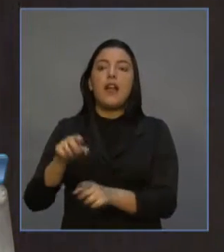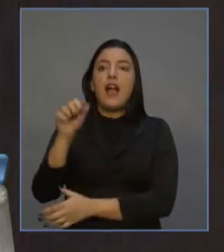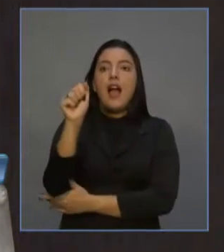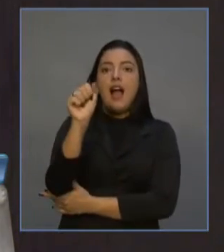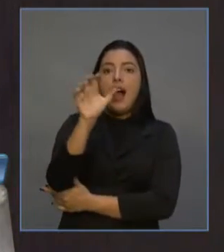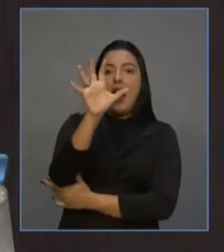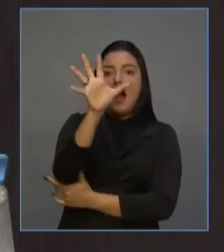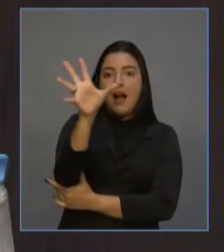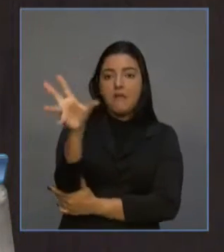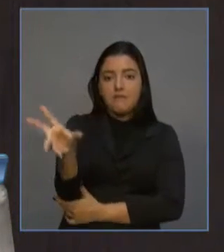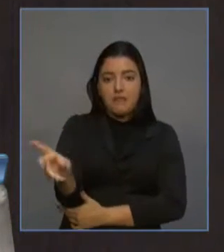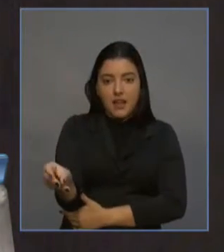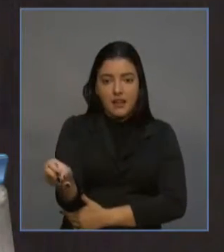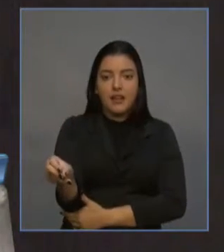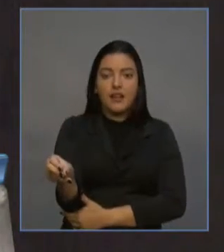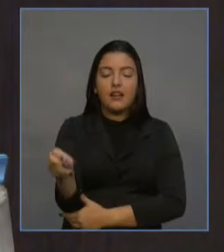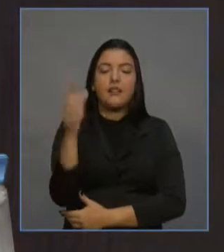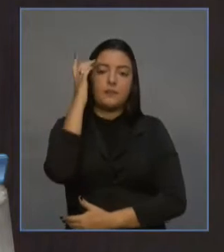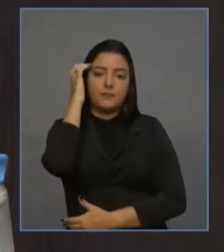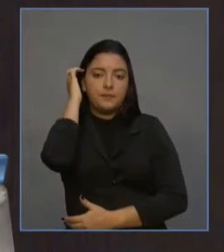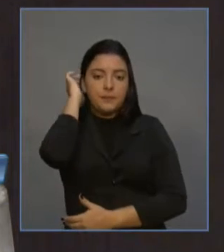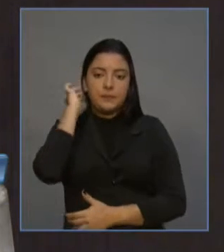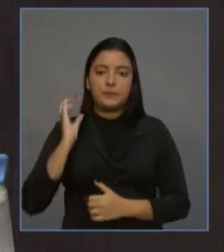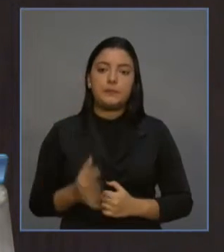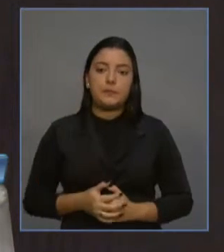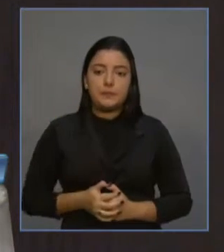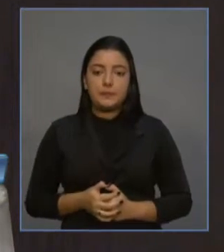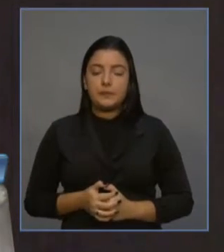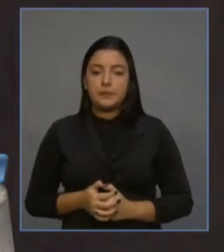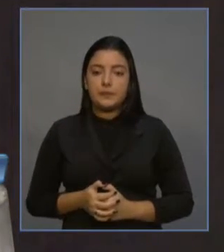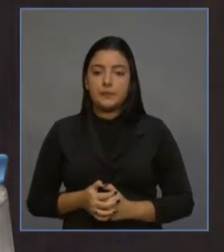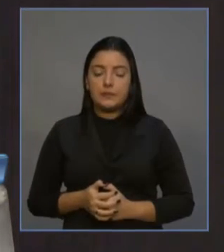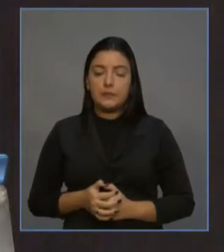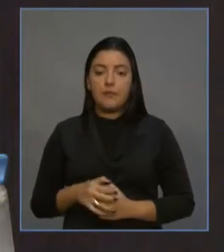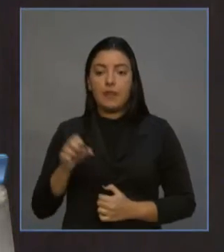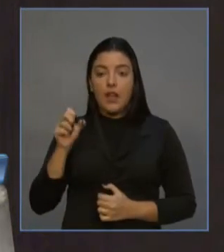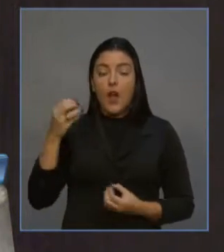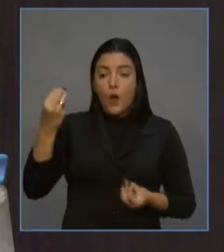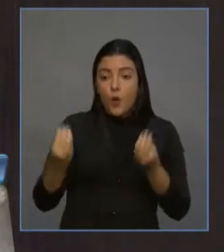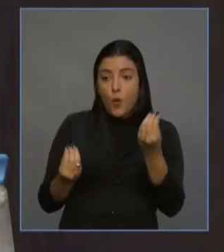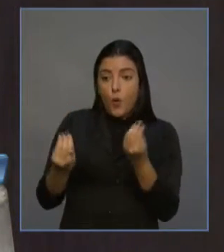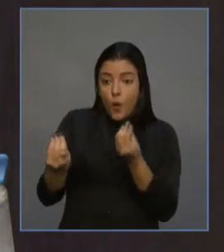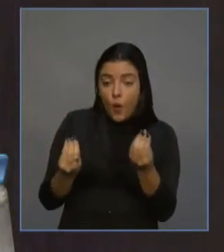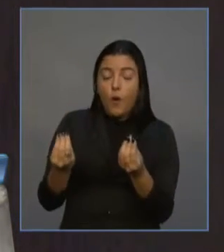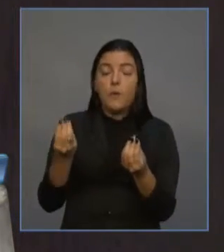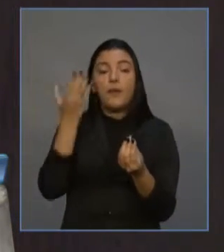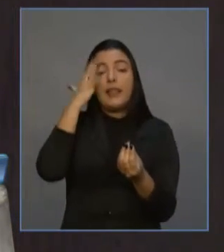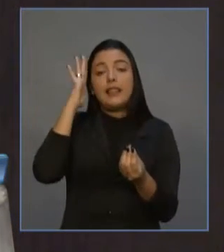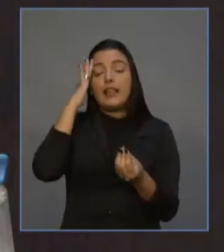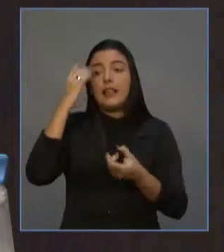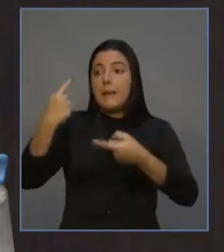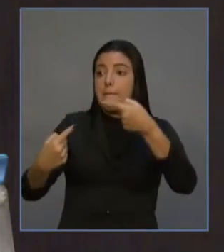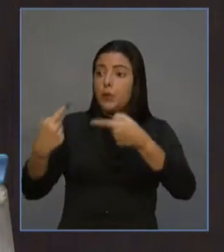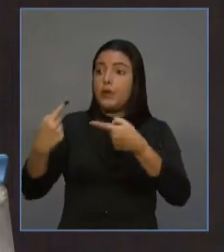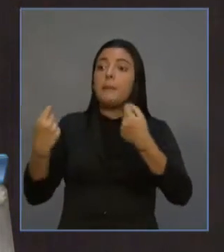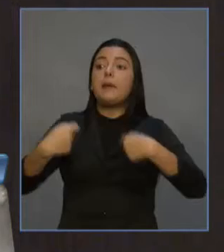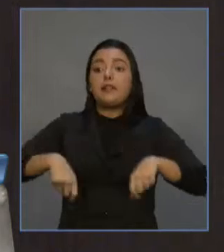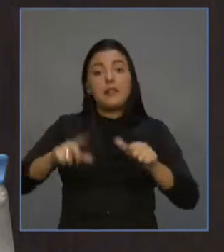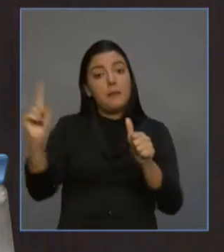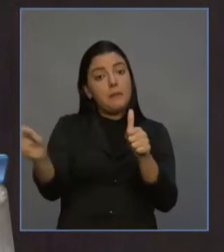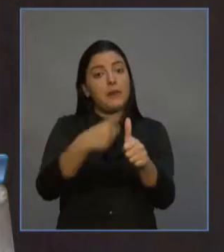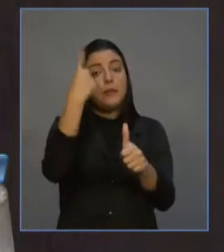Latina. Não dá para entender a política se não entender a economia. A crise econômica